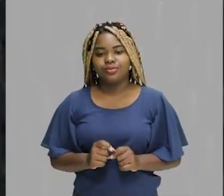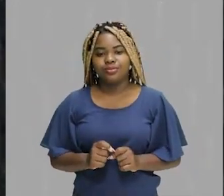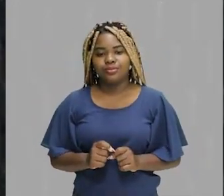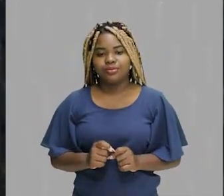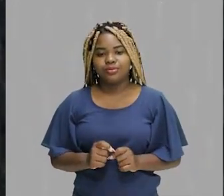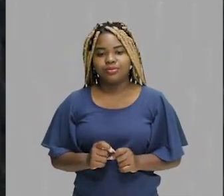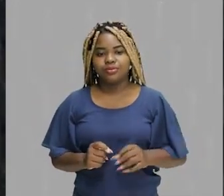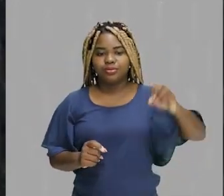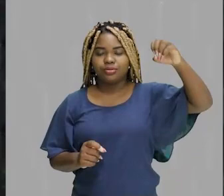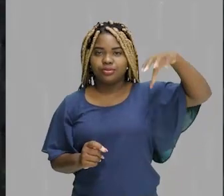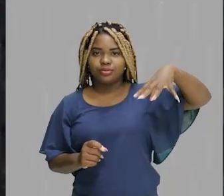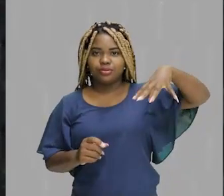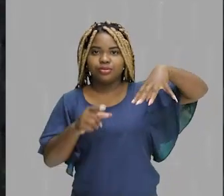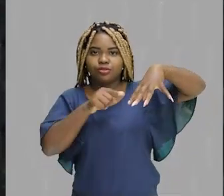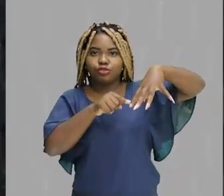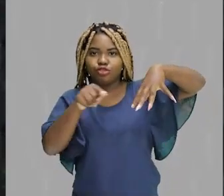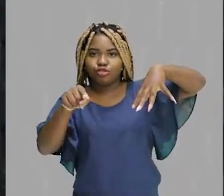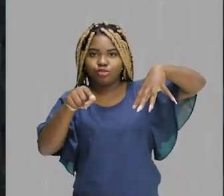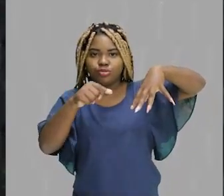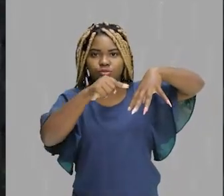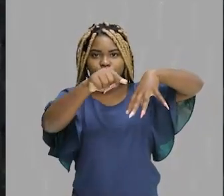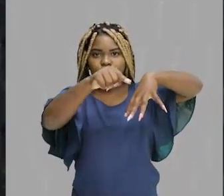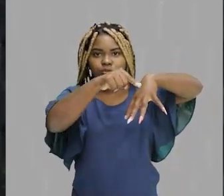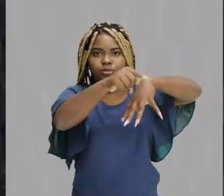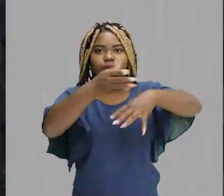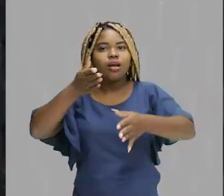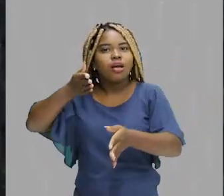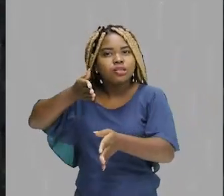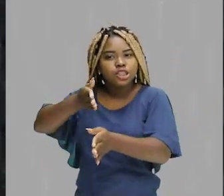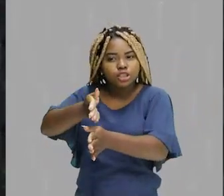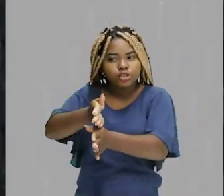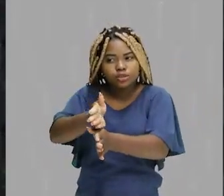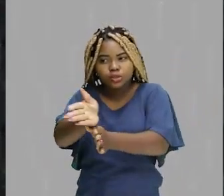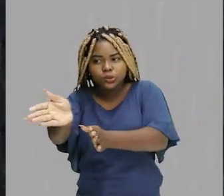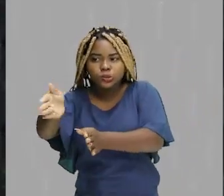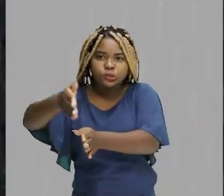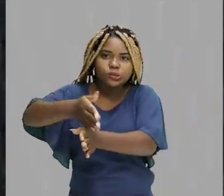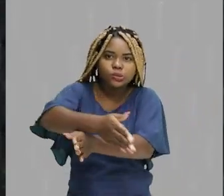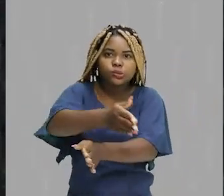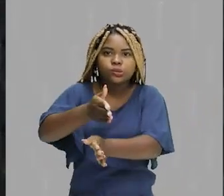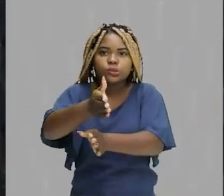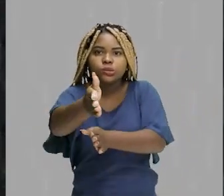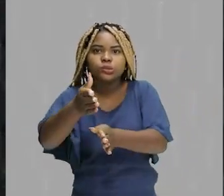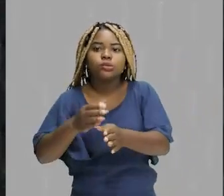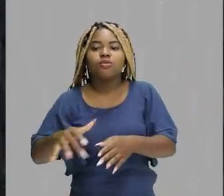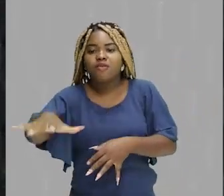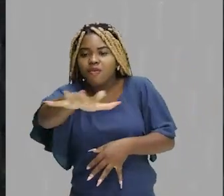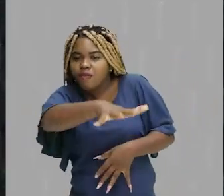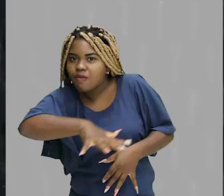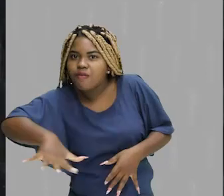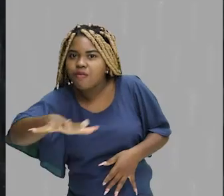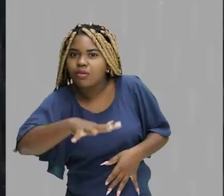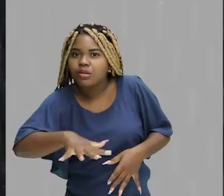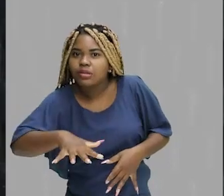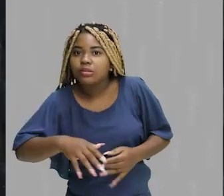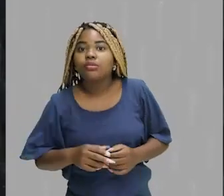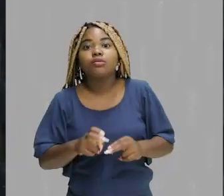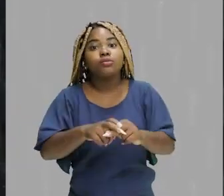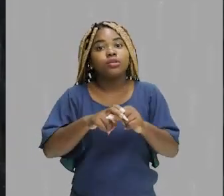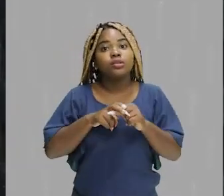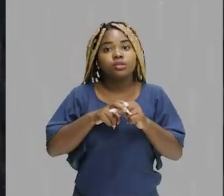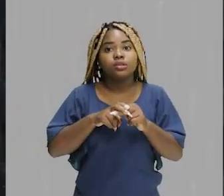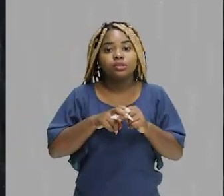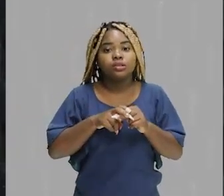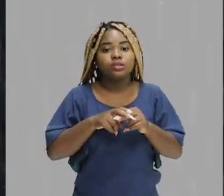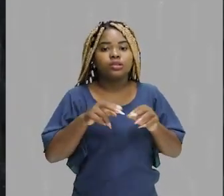em todas as direções. Por isso que no seu quarto, a lâmpada está bem no centro, está bem lá no teto,